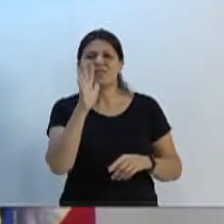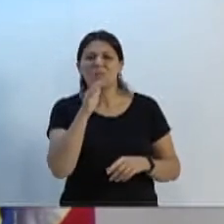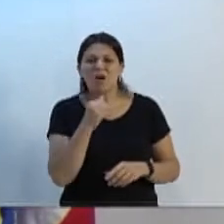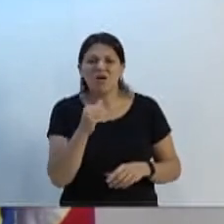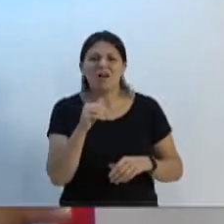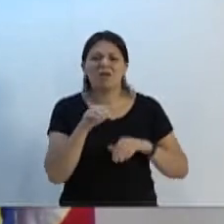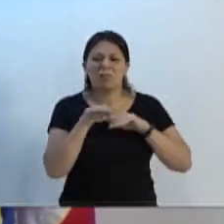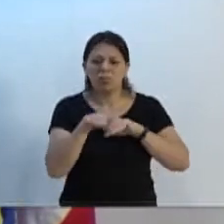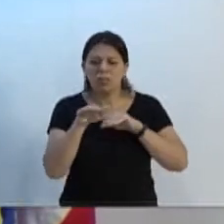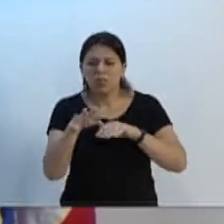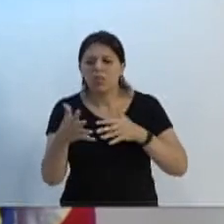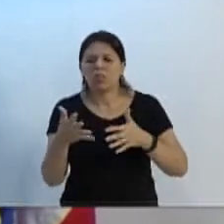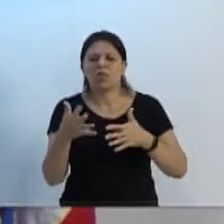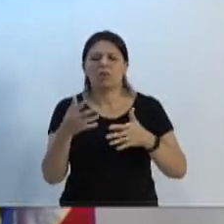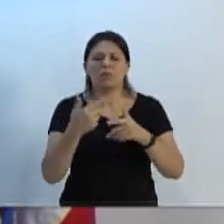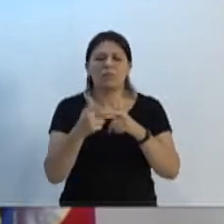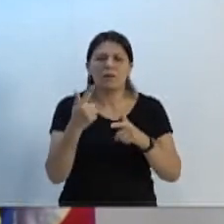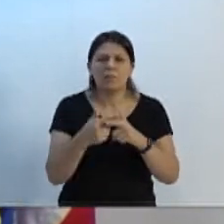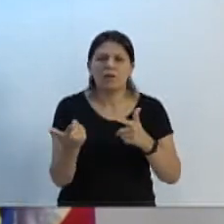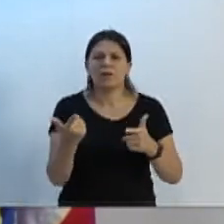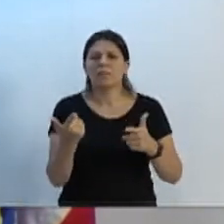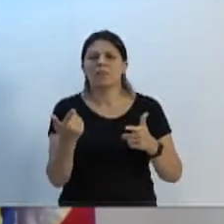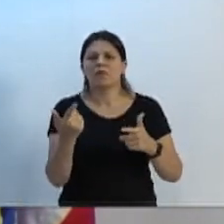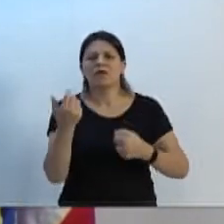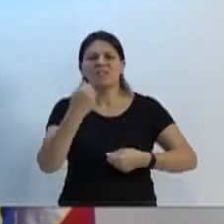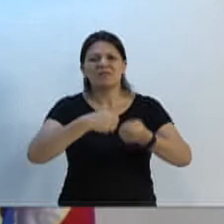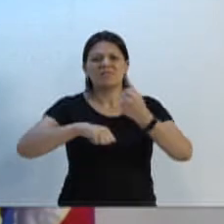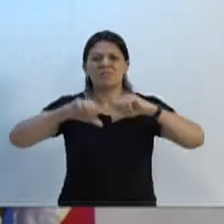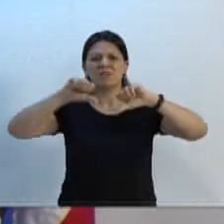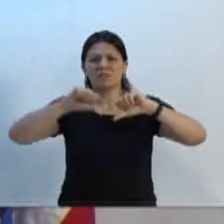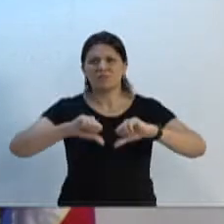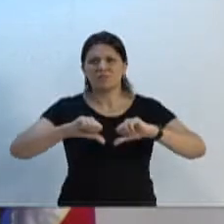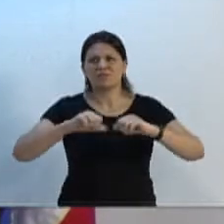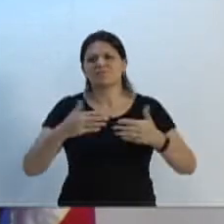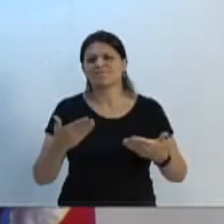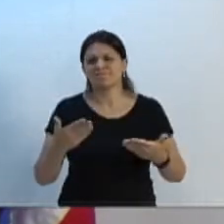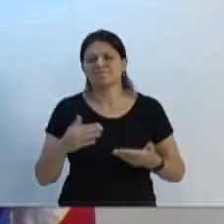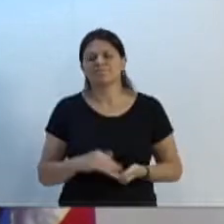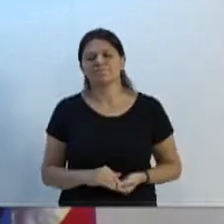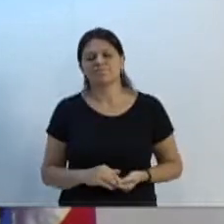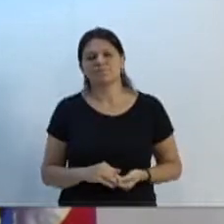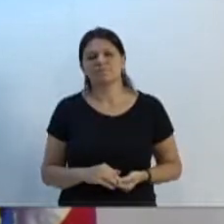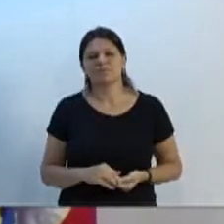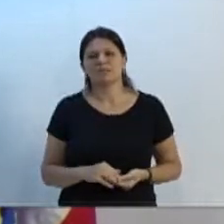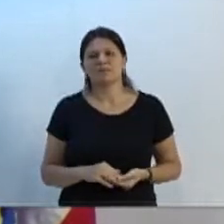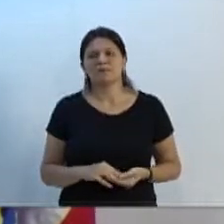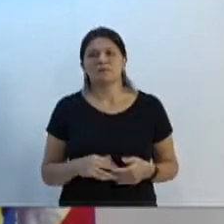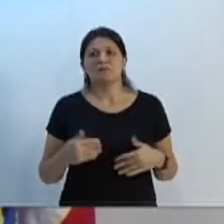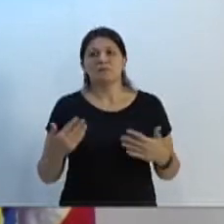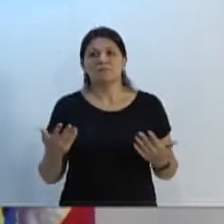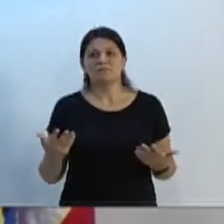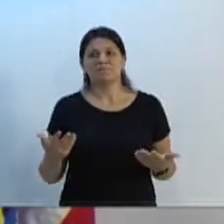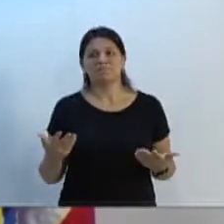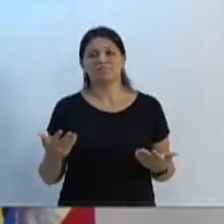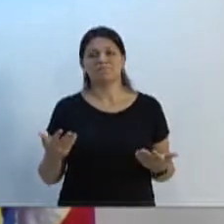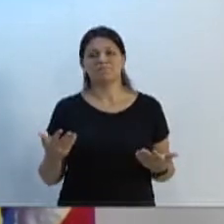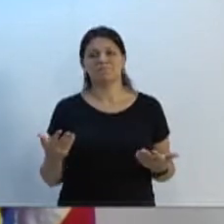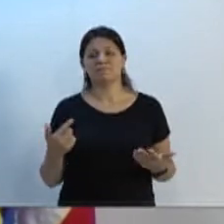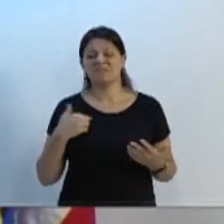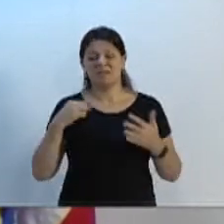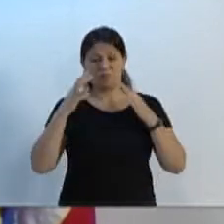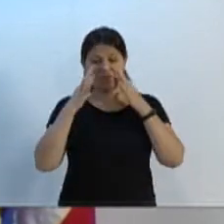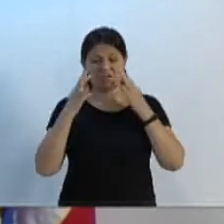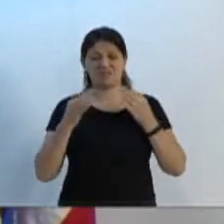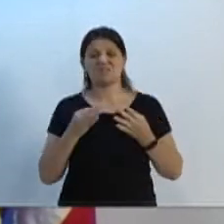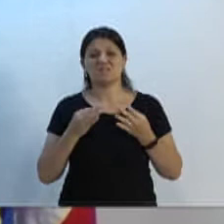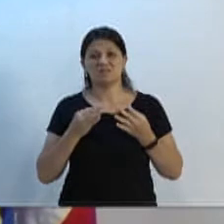dos municípios mais distantes da br-101 e enfim diante de todos esses fatos me chamou bastante